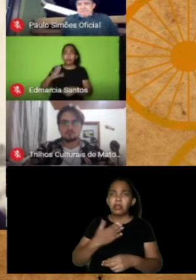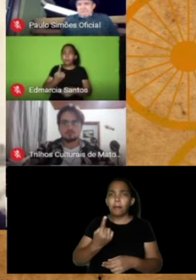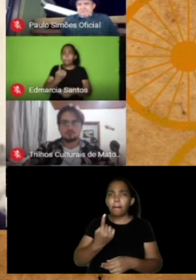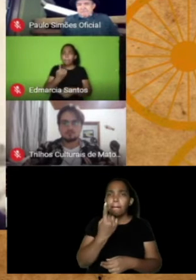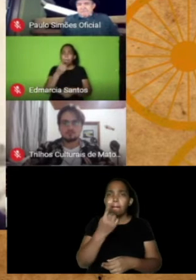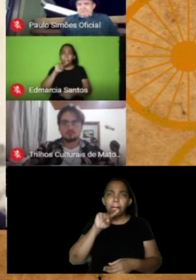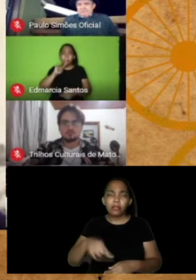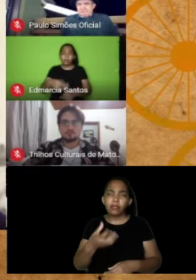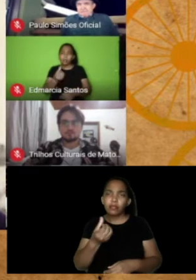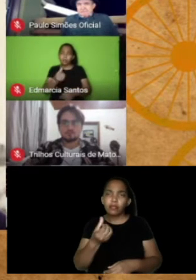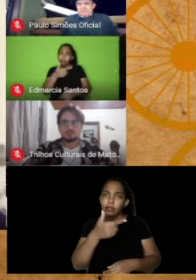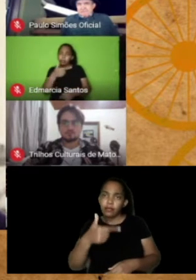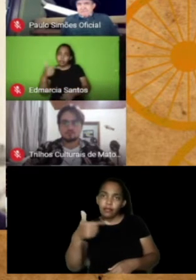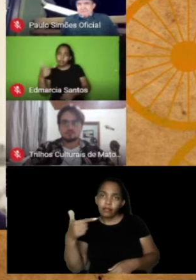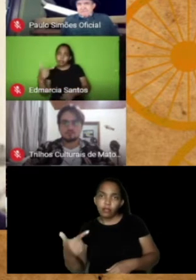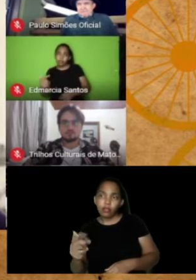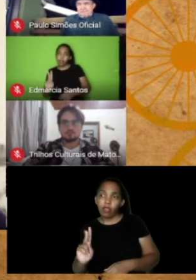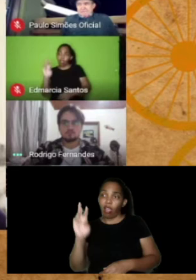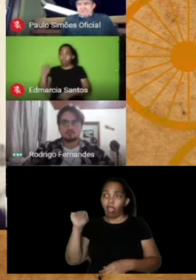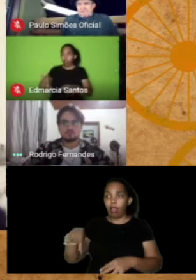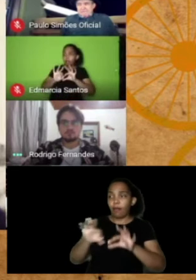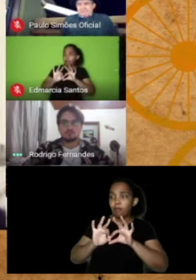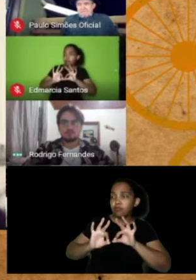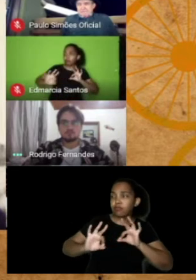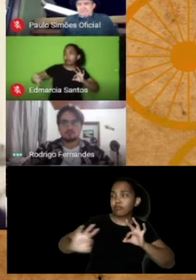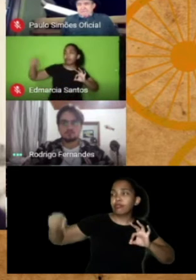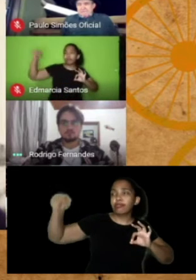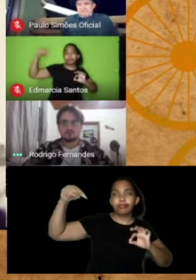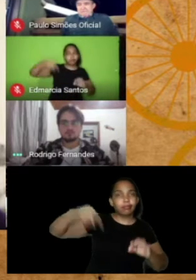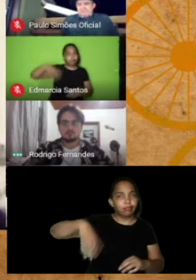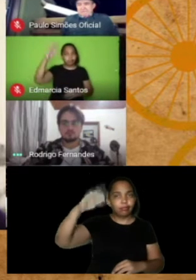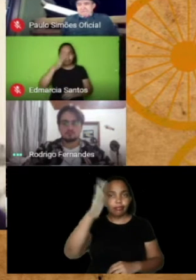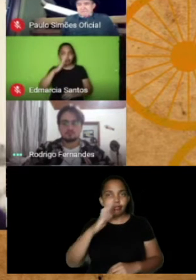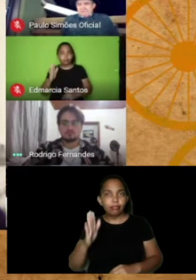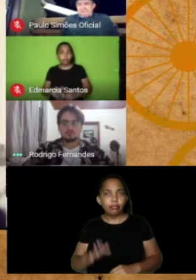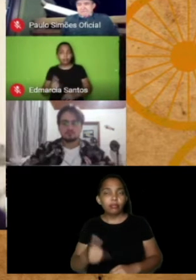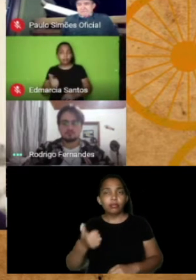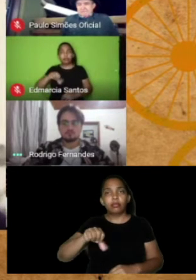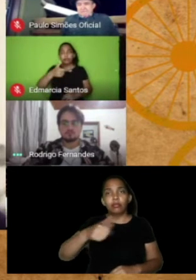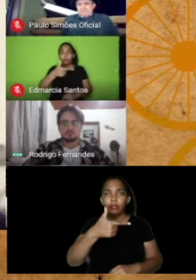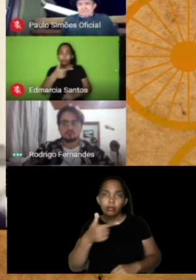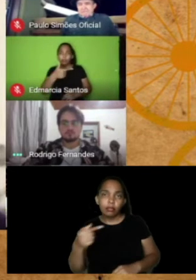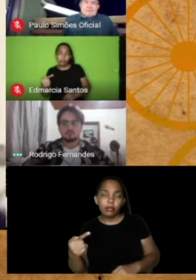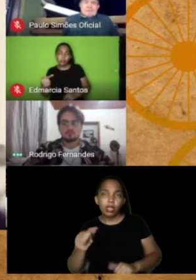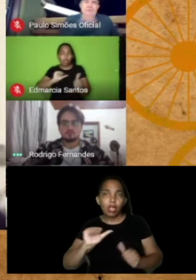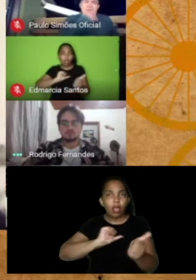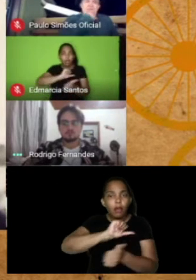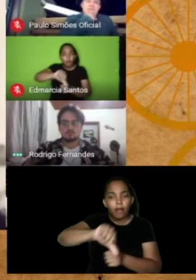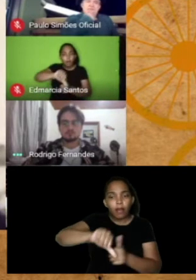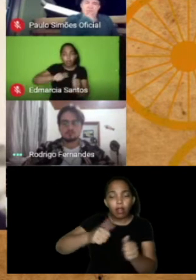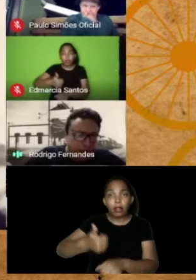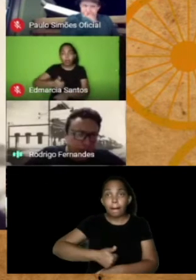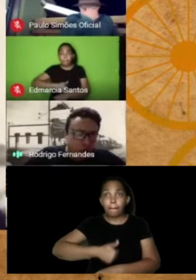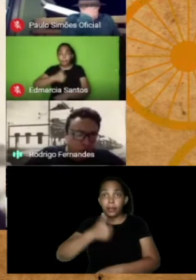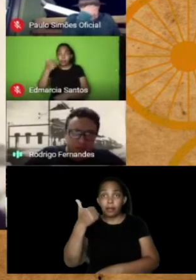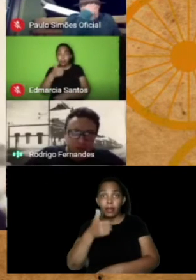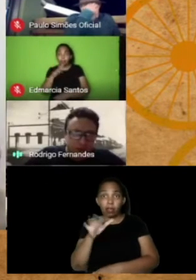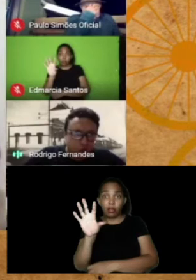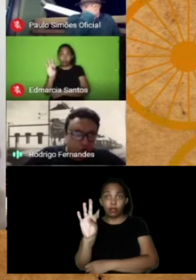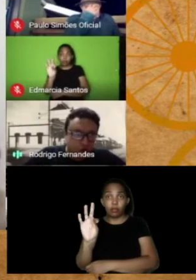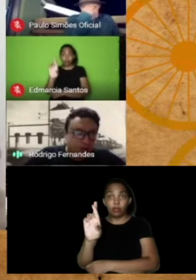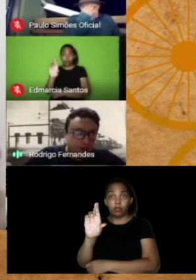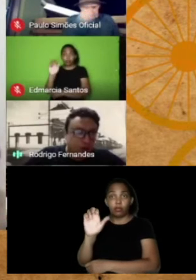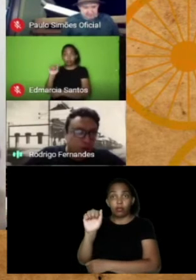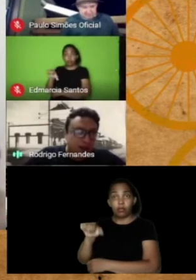1.622 quilômetros em território nacional. Em 1907, o engenheiro Emílio Snur vai transformar ela na primeira transoceânica do